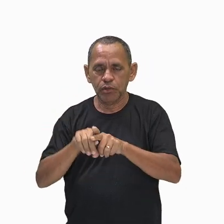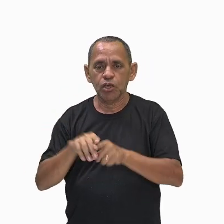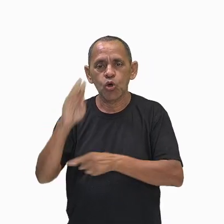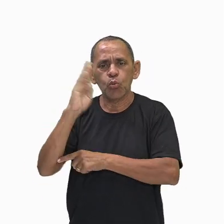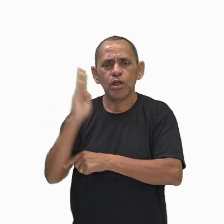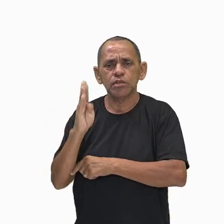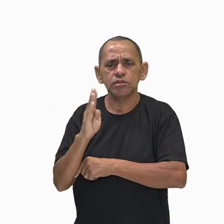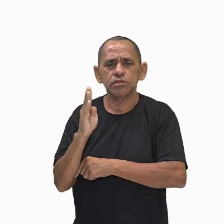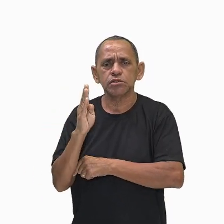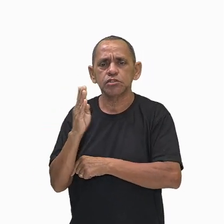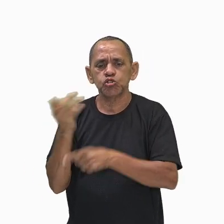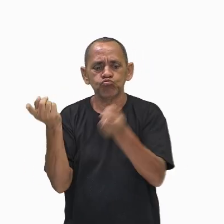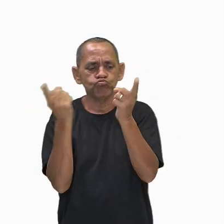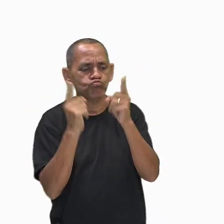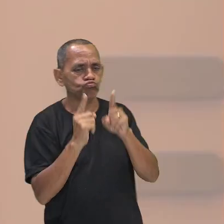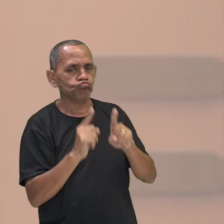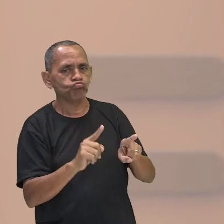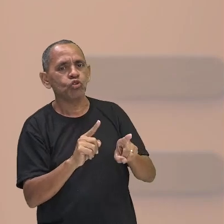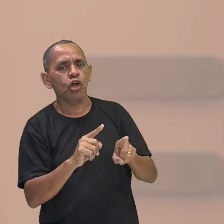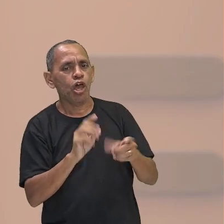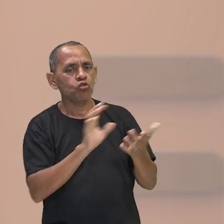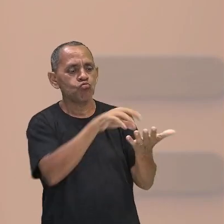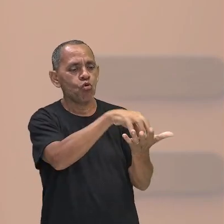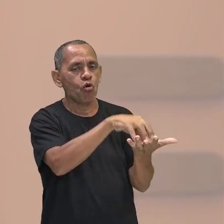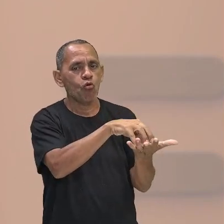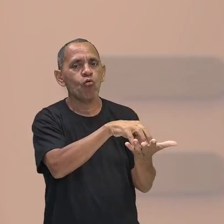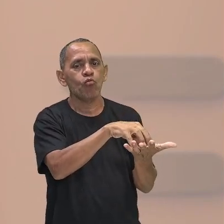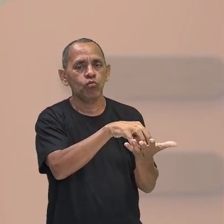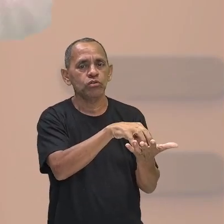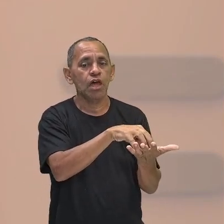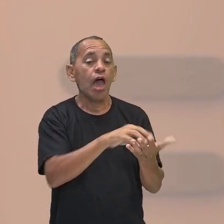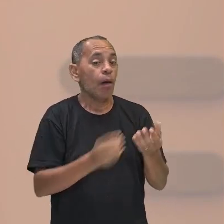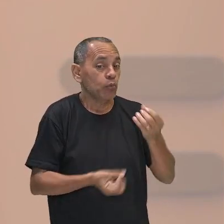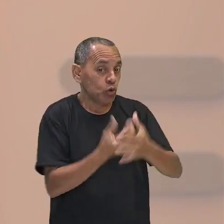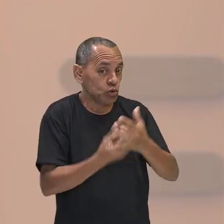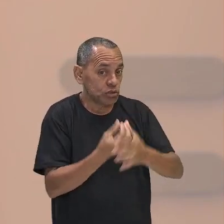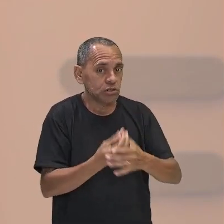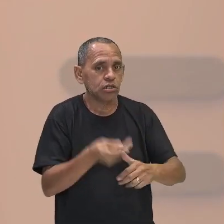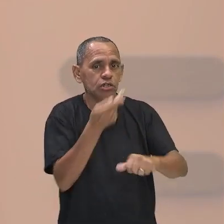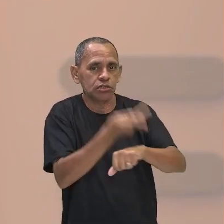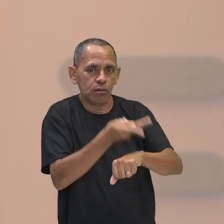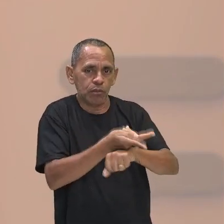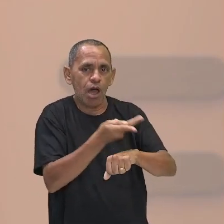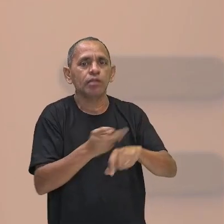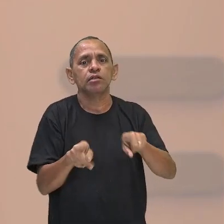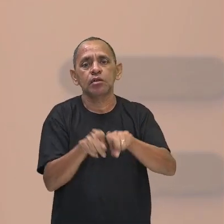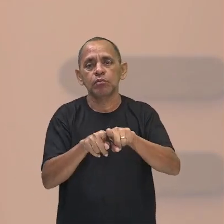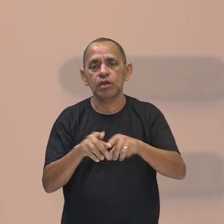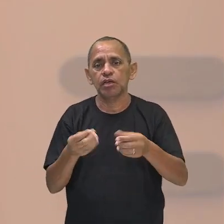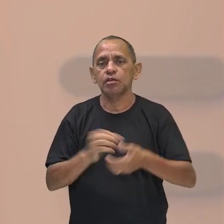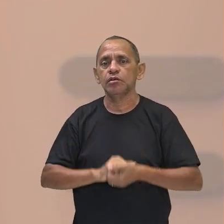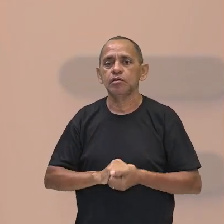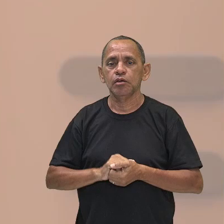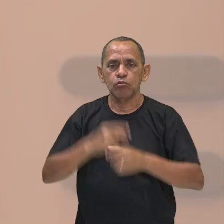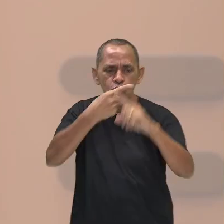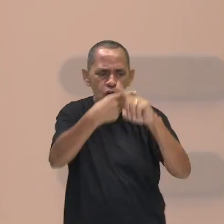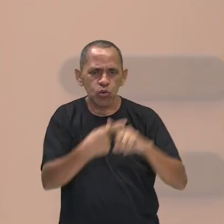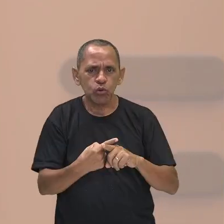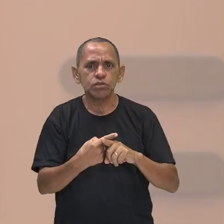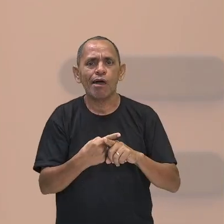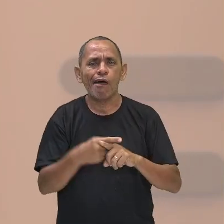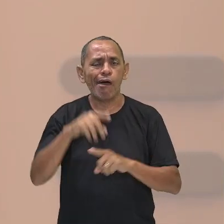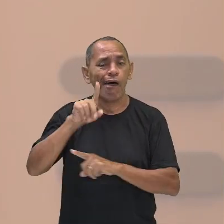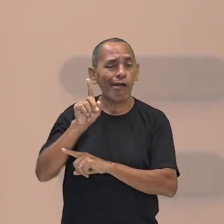Brasil se voltando, então, contra a Província Unida, então, da Prata, para disputar ali aquela região lá no sul do Brasil, que hoje